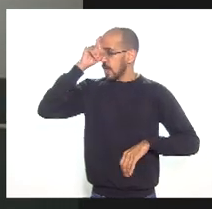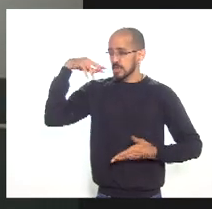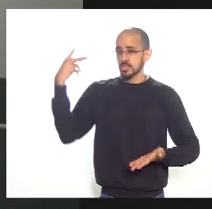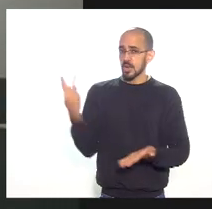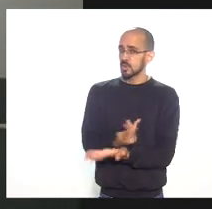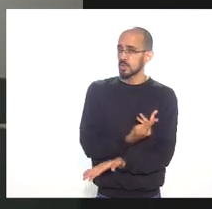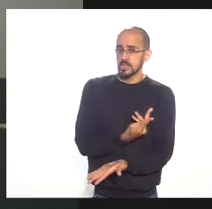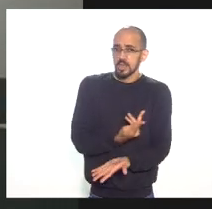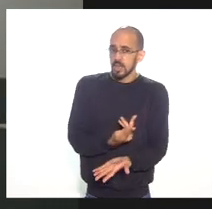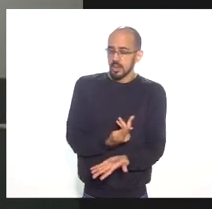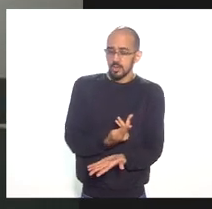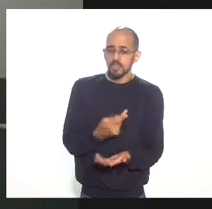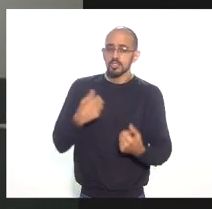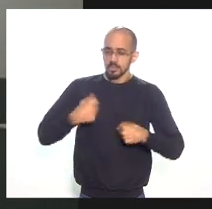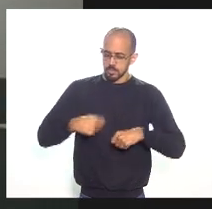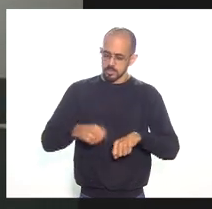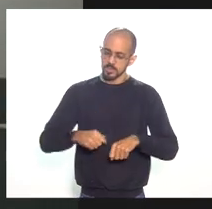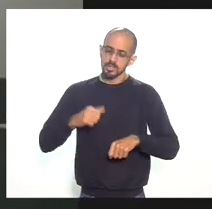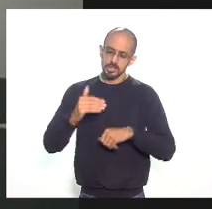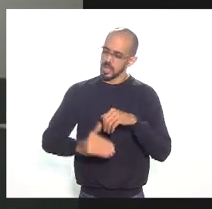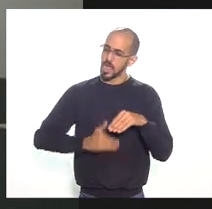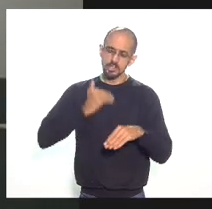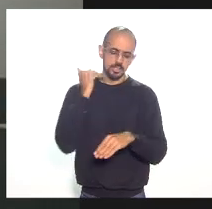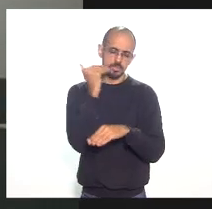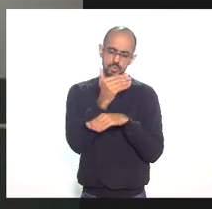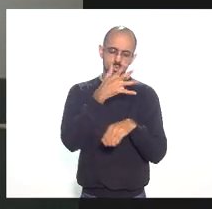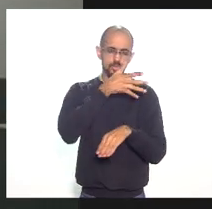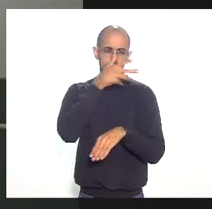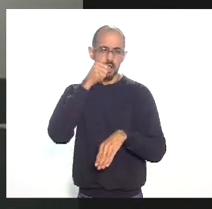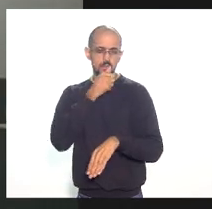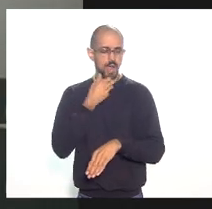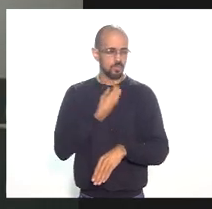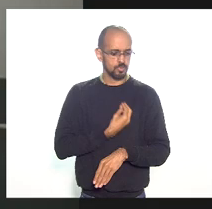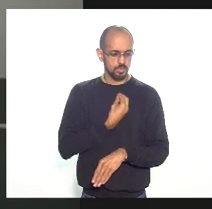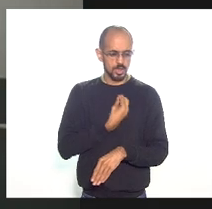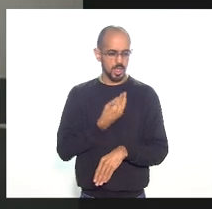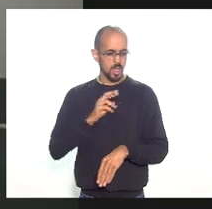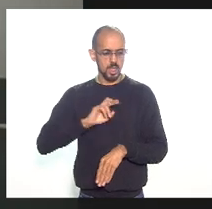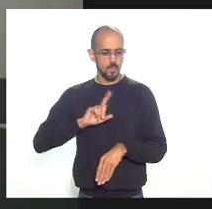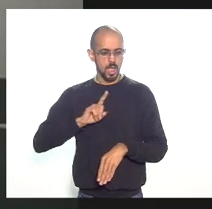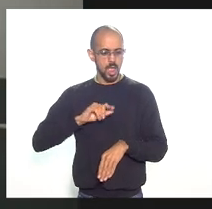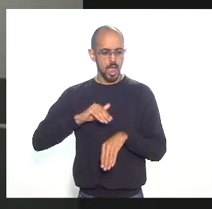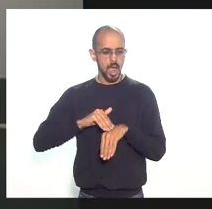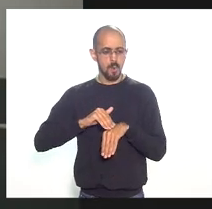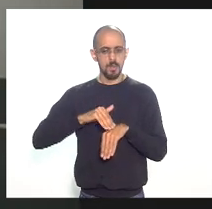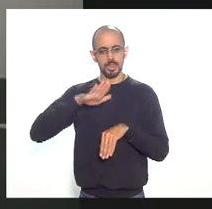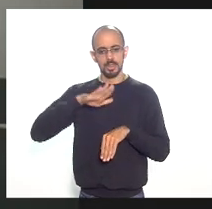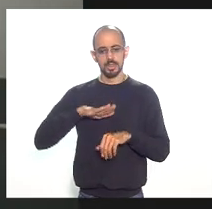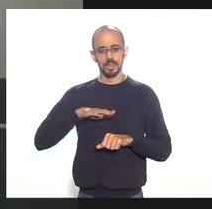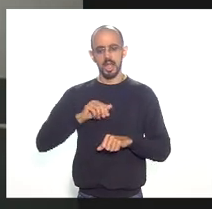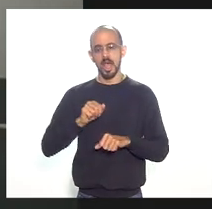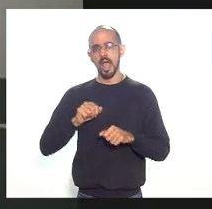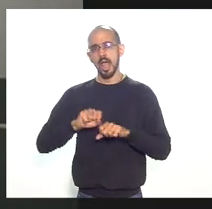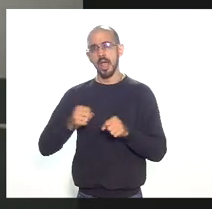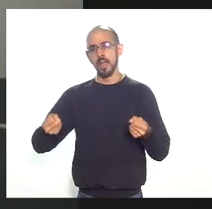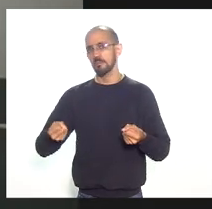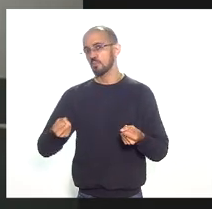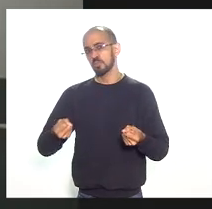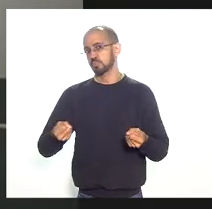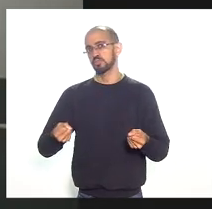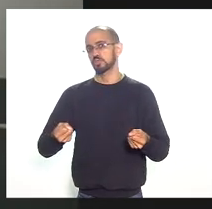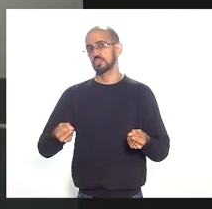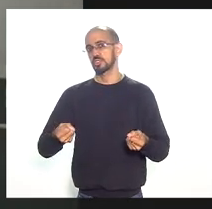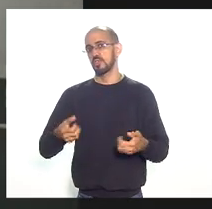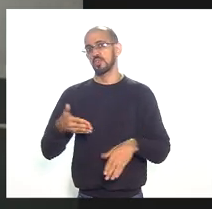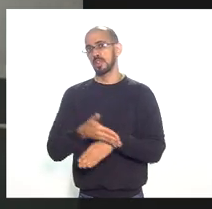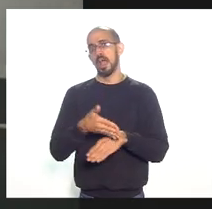ter como prioridade salvar a vida e não aumentar a impossibilidade de acesso ao direito e de acesso à